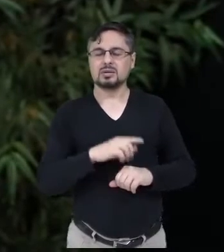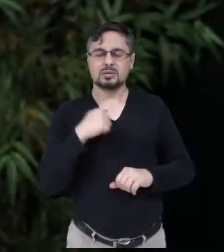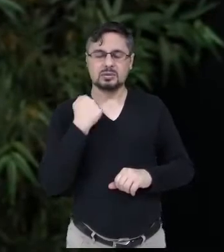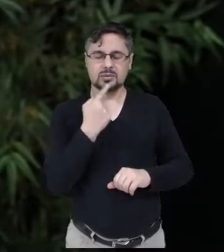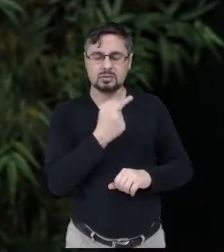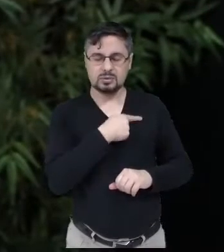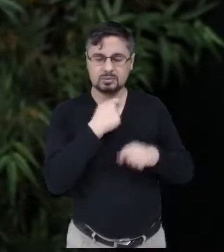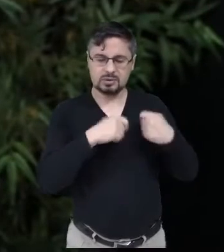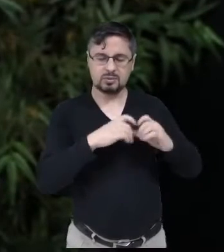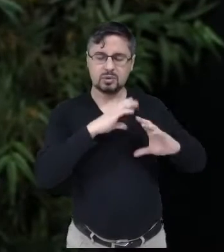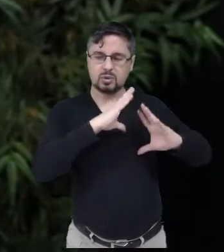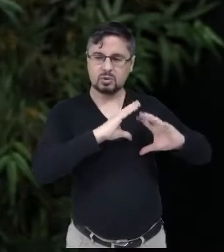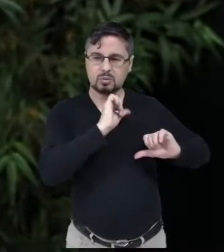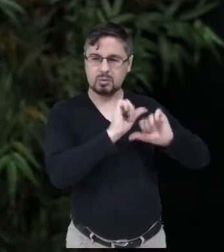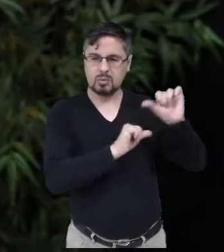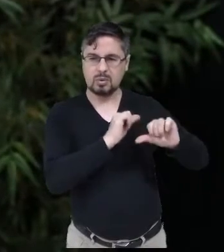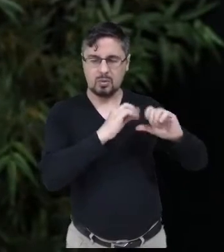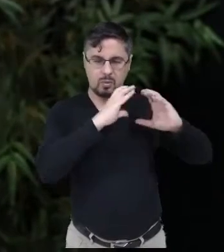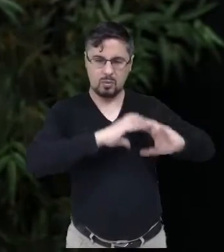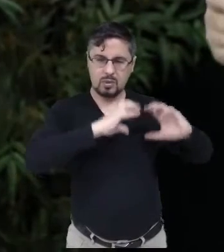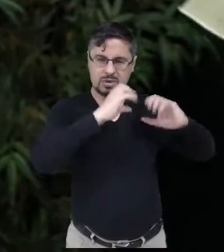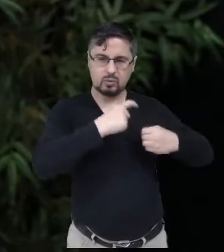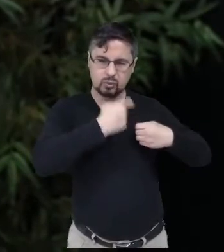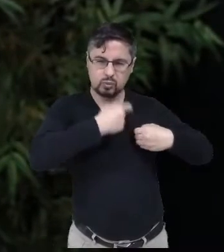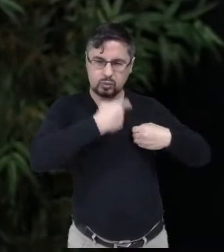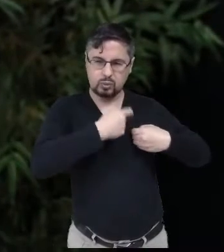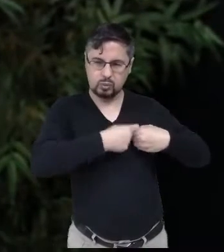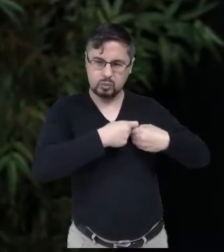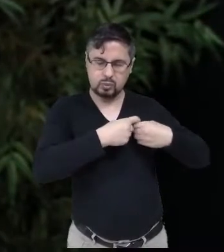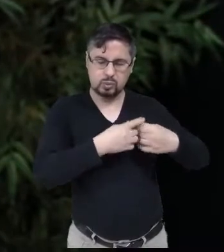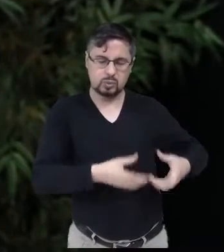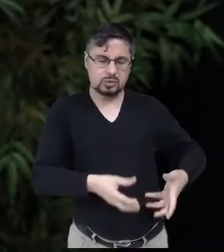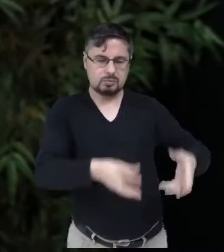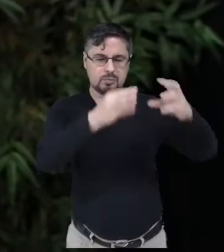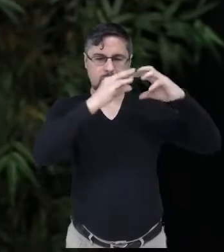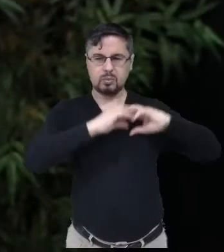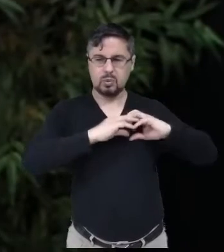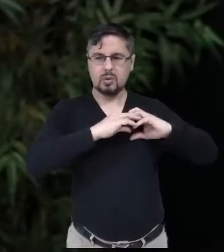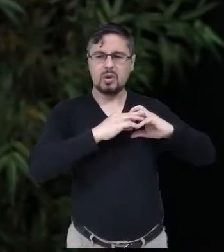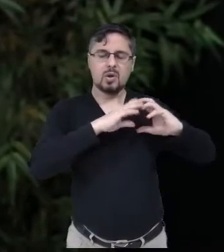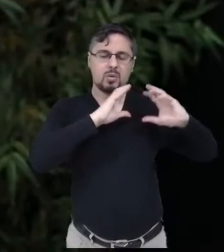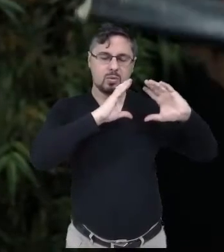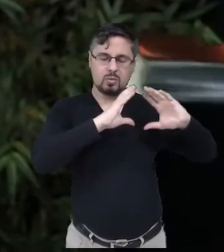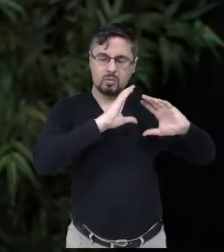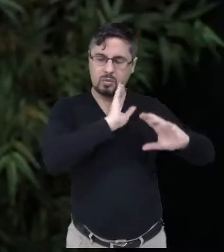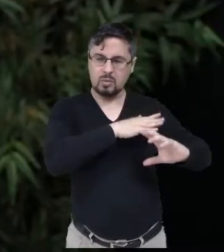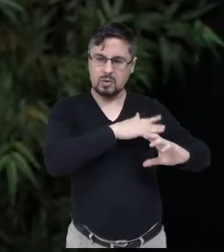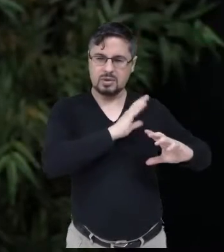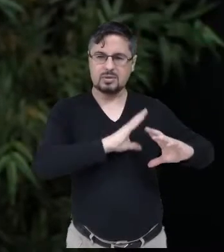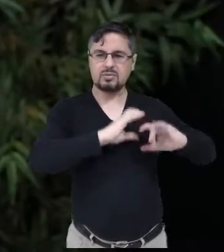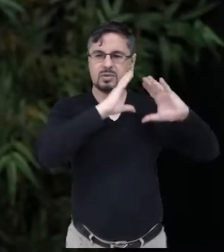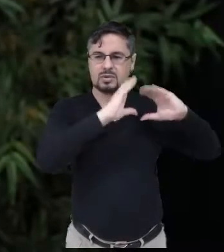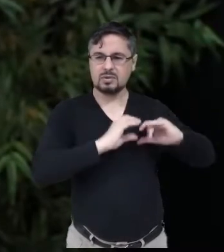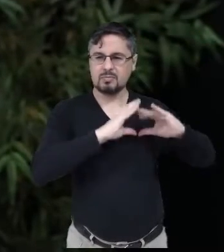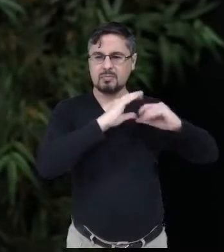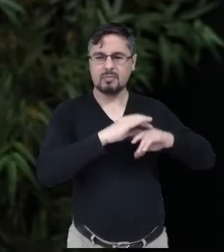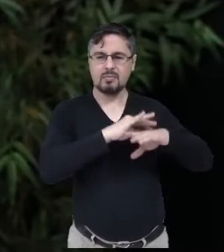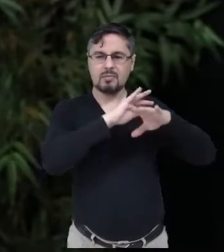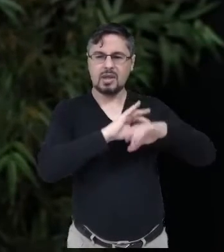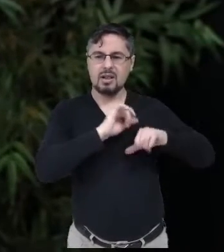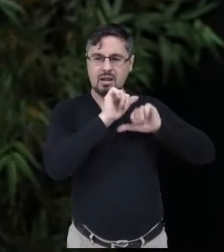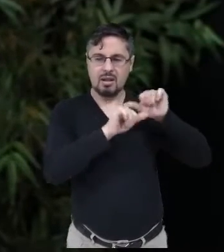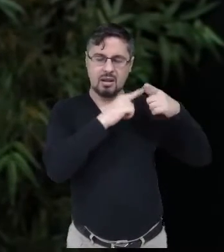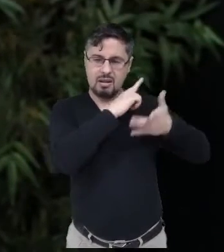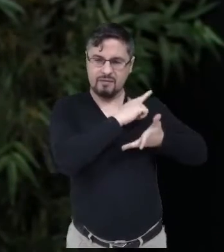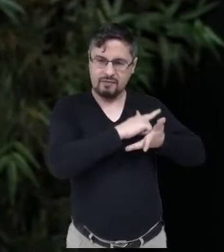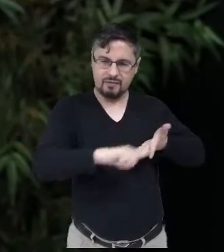de pedra, o coração empedernido, por um coração de carne, um coração totalmente lavado e redimido por Jesus Cristo, o nosso Senhor.